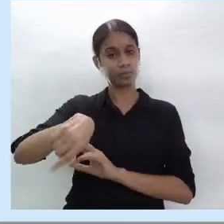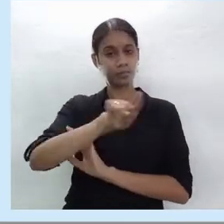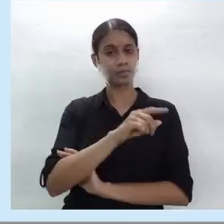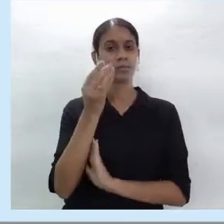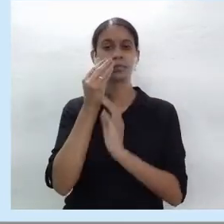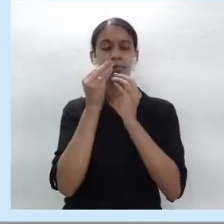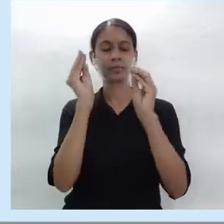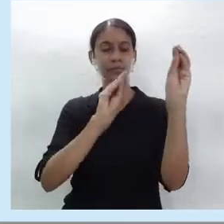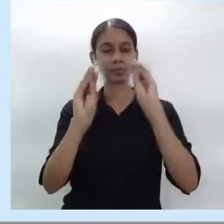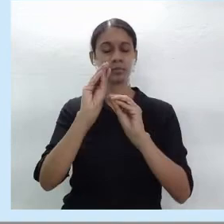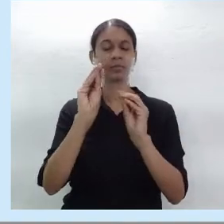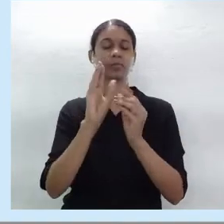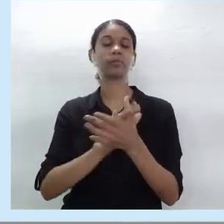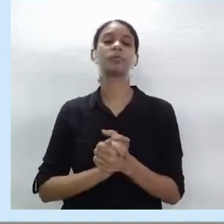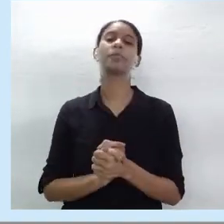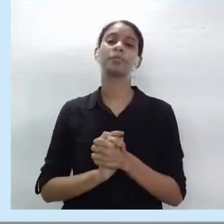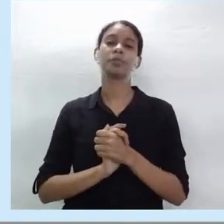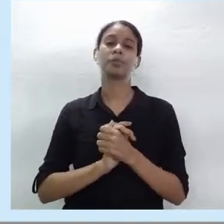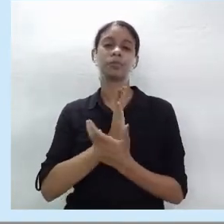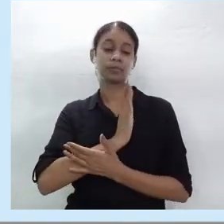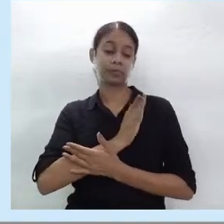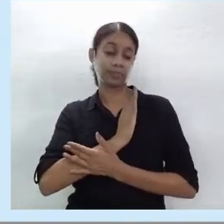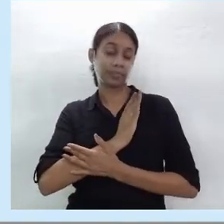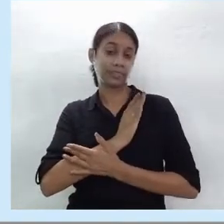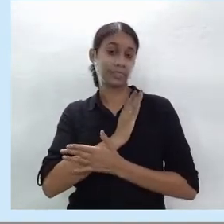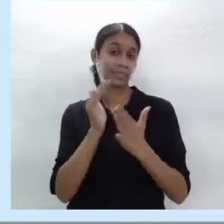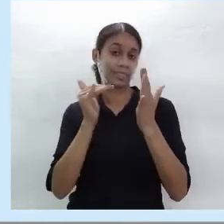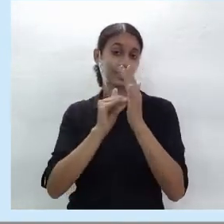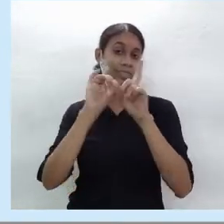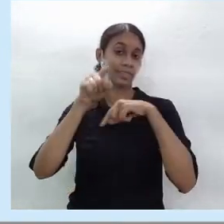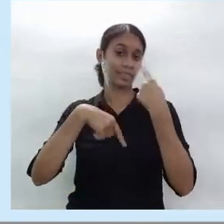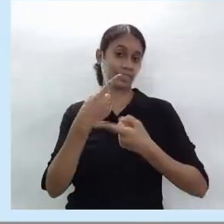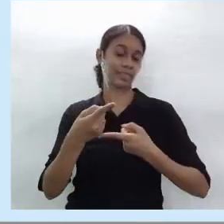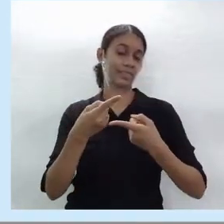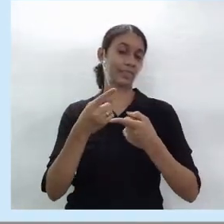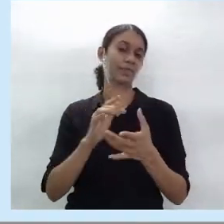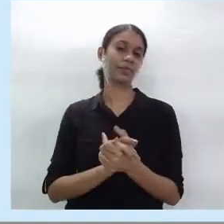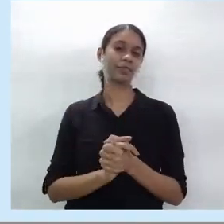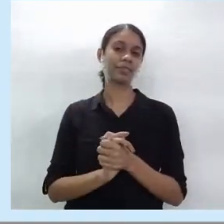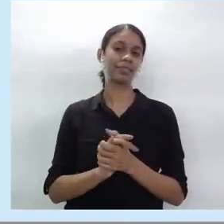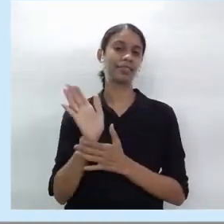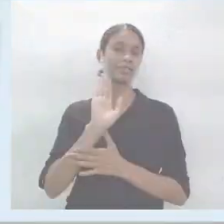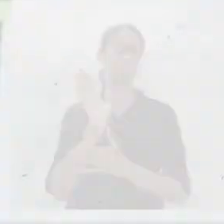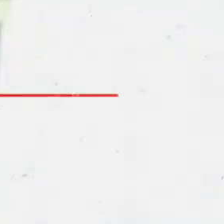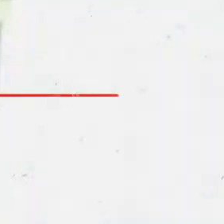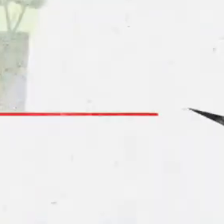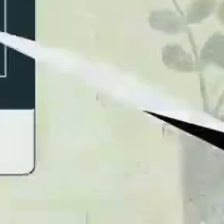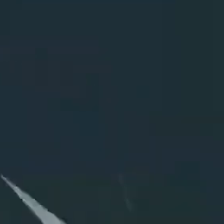beijo grande no coração, até mais, valeu, a gente se vê.